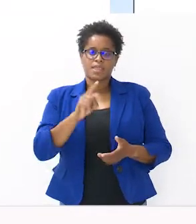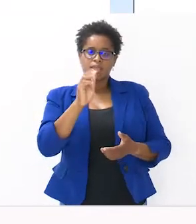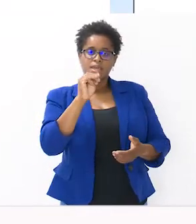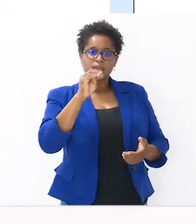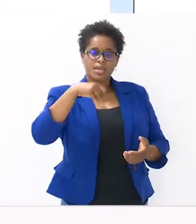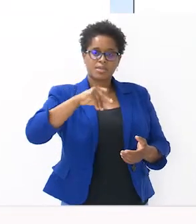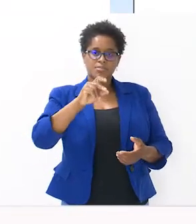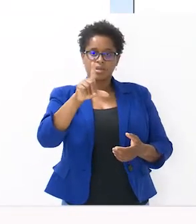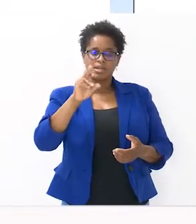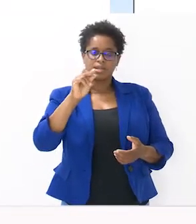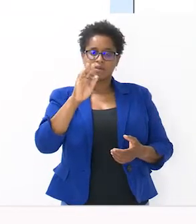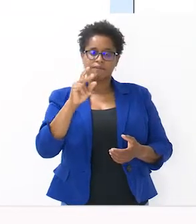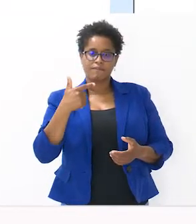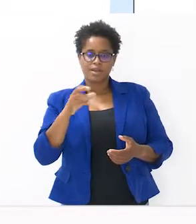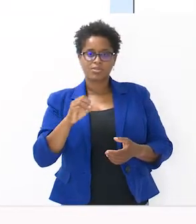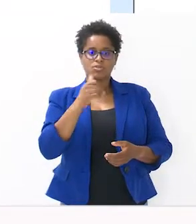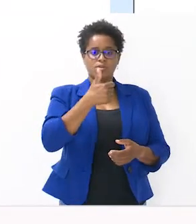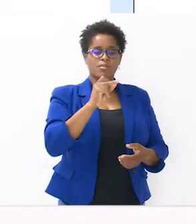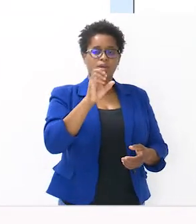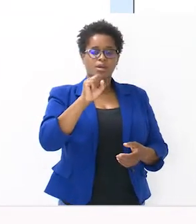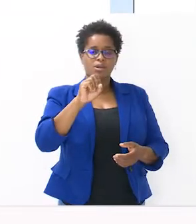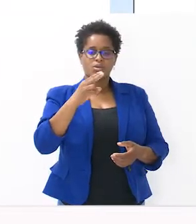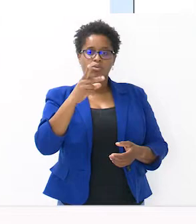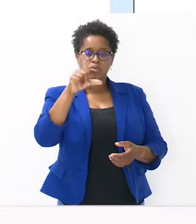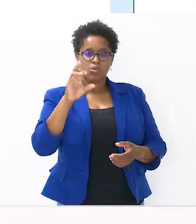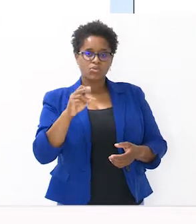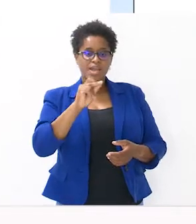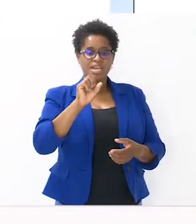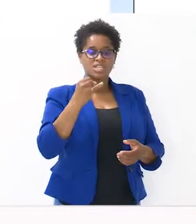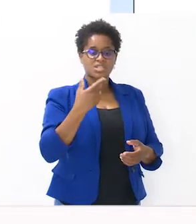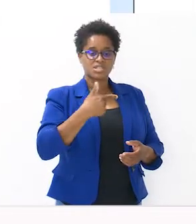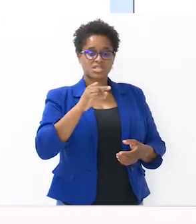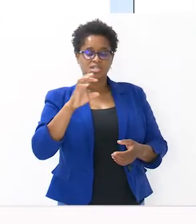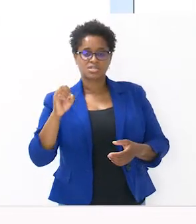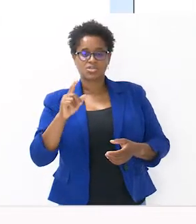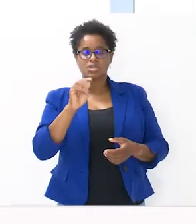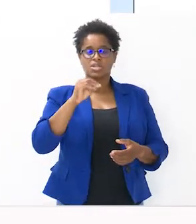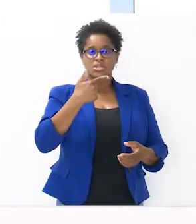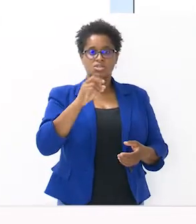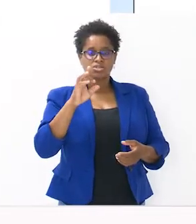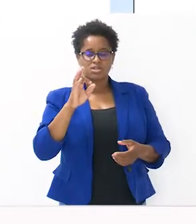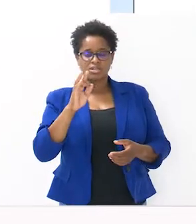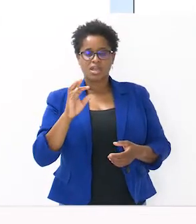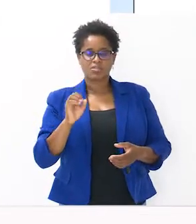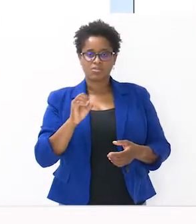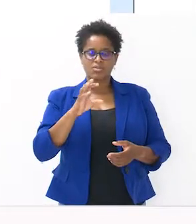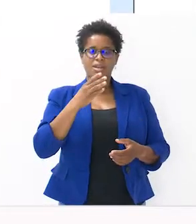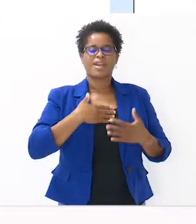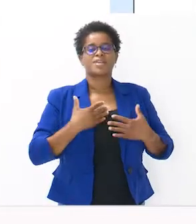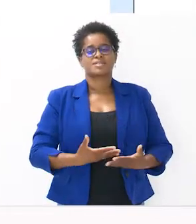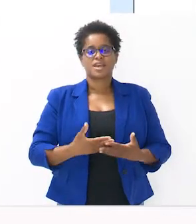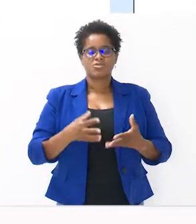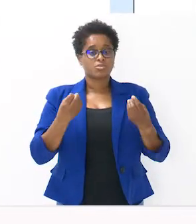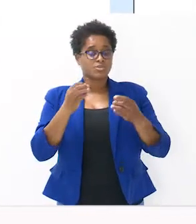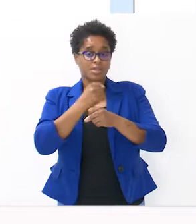Espalhafato, barulho, agitação, desordem, estafa, cansaço pelo excesso de trabalho.